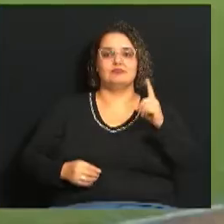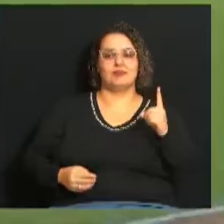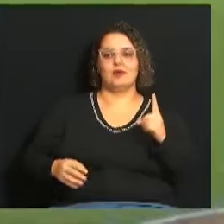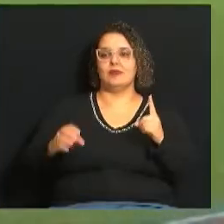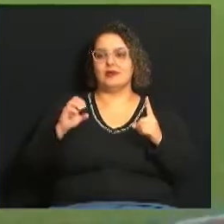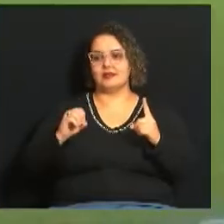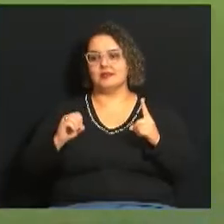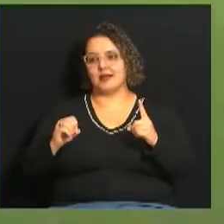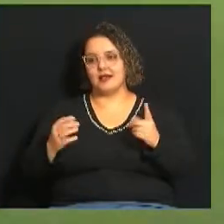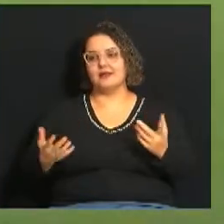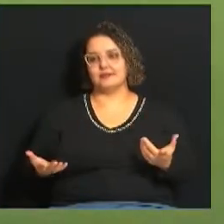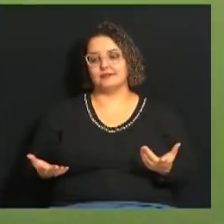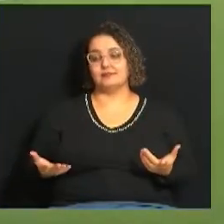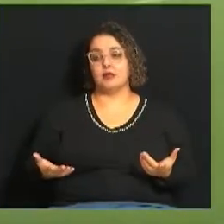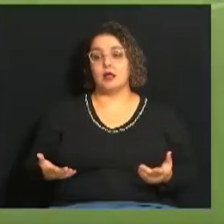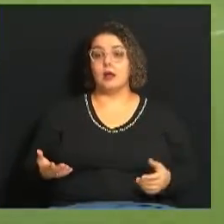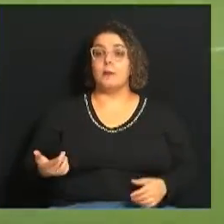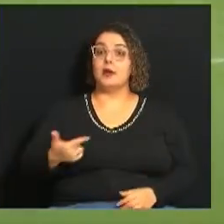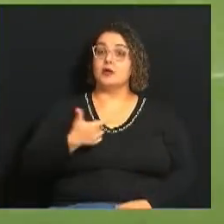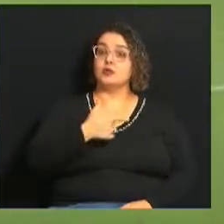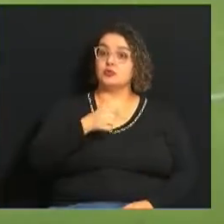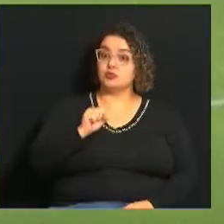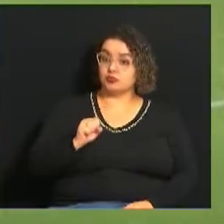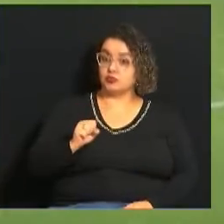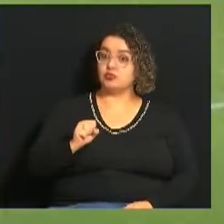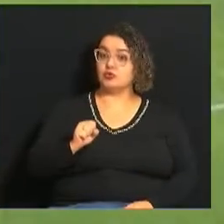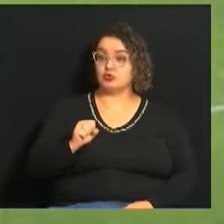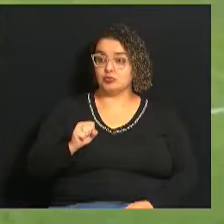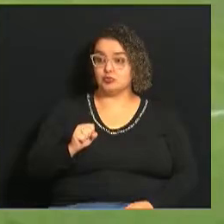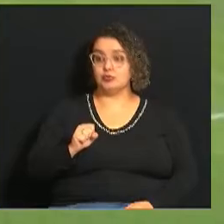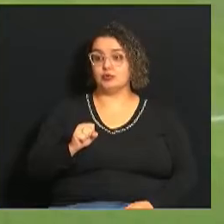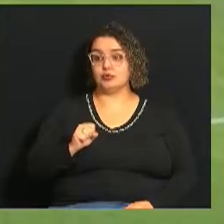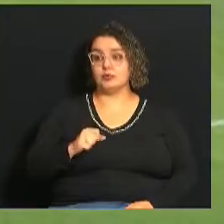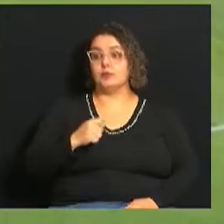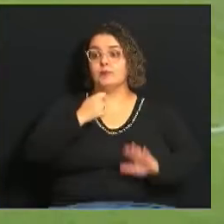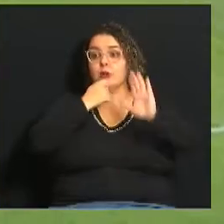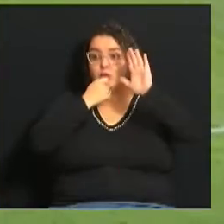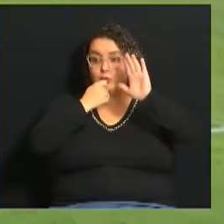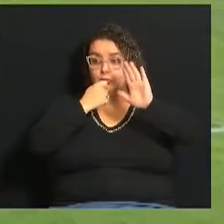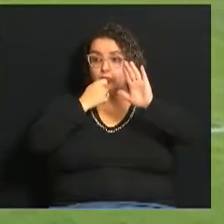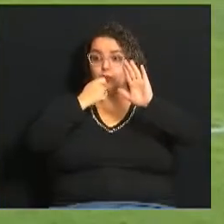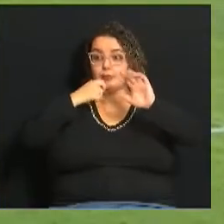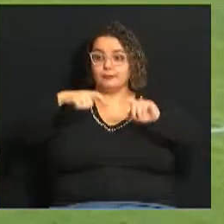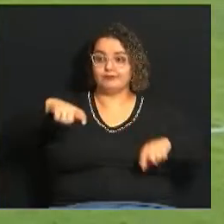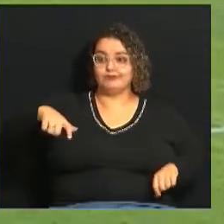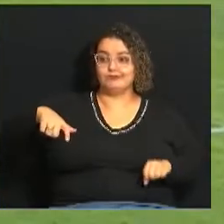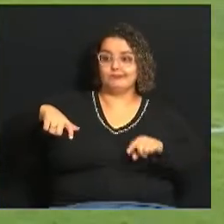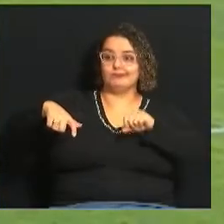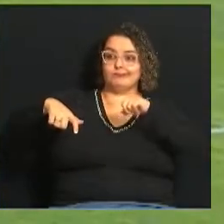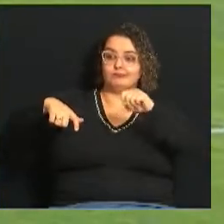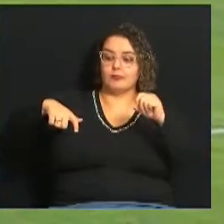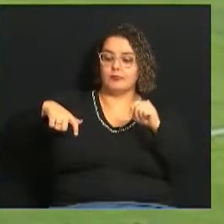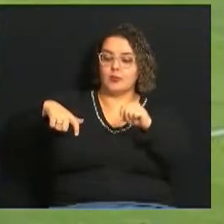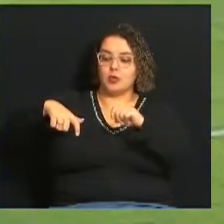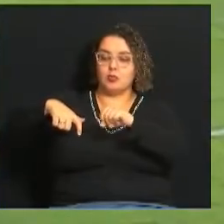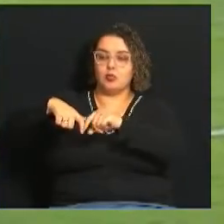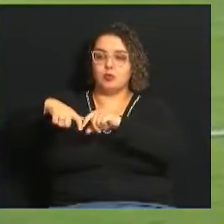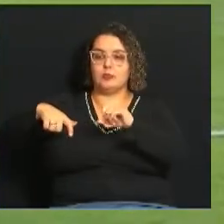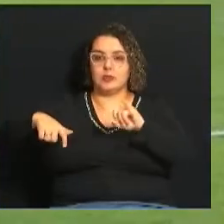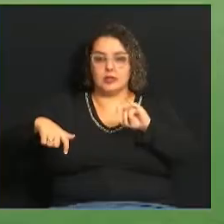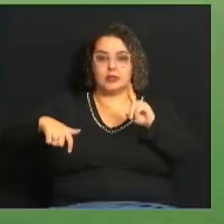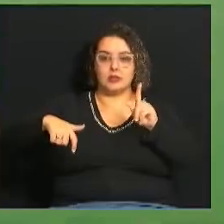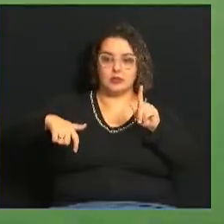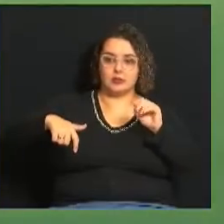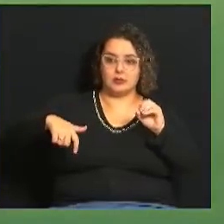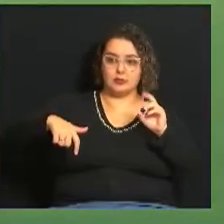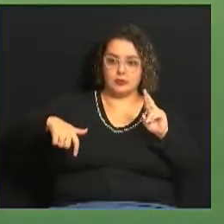Bugre. Só que aos 28 minutos, após cobrança de falta, a bola sobrou na segunda trave para Igor Henrique. O